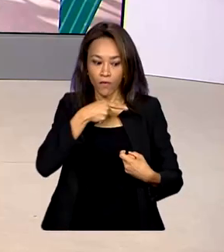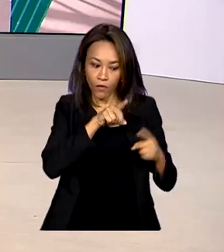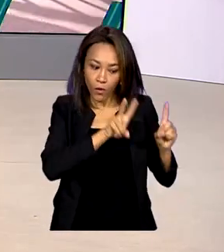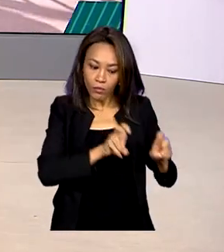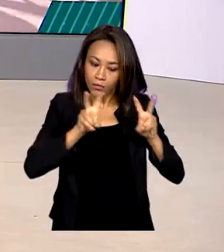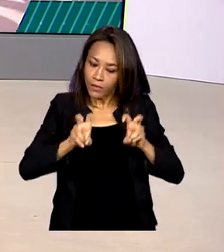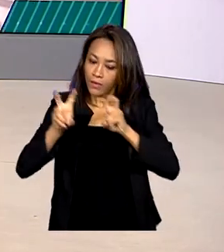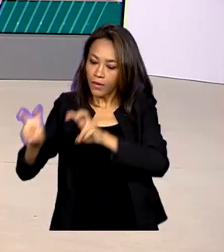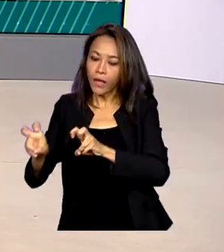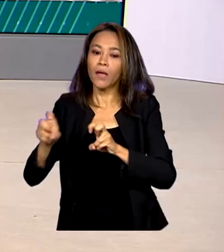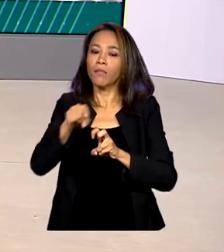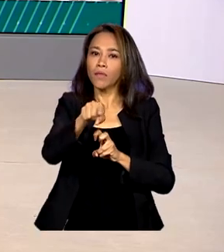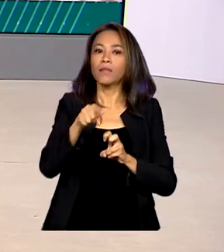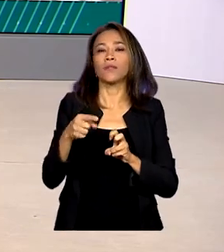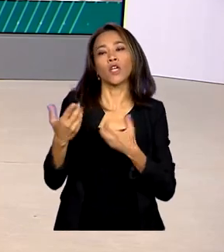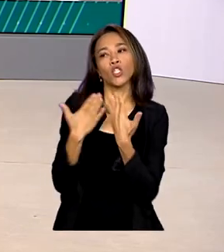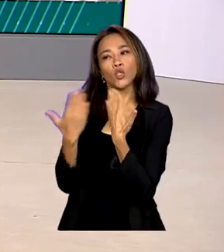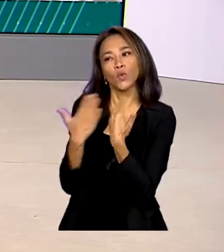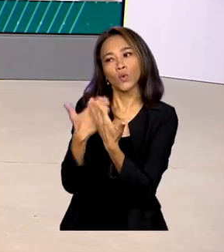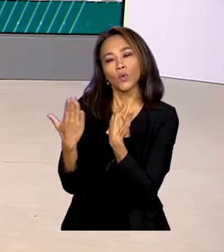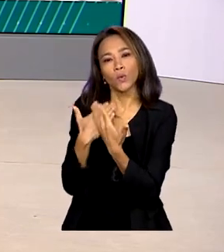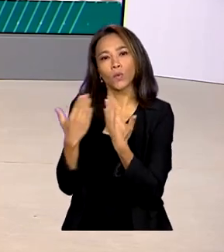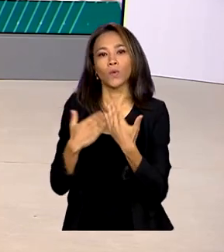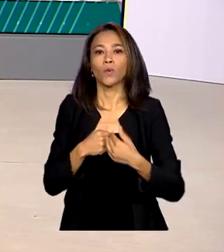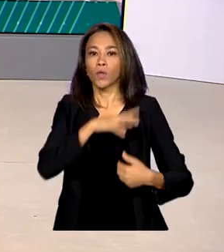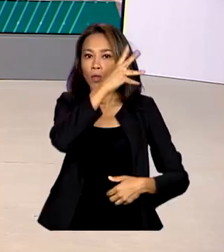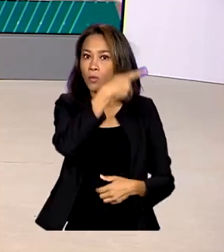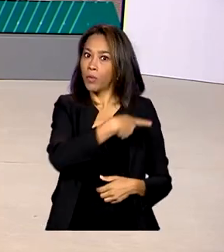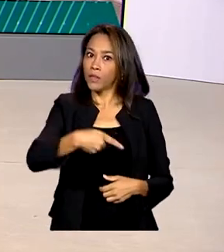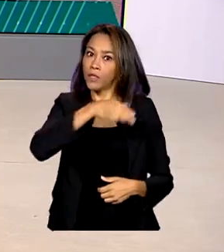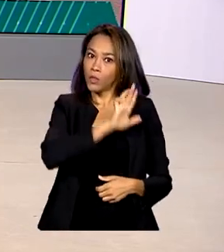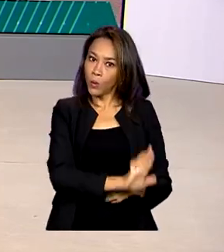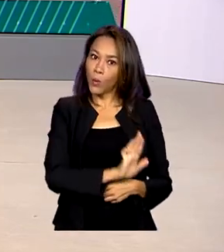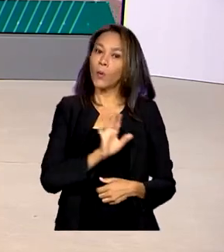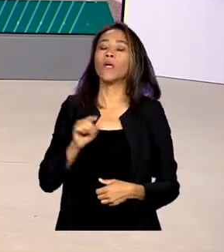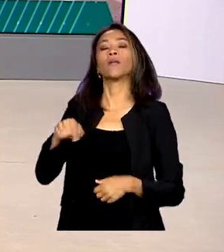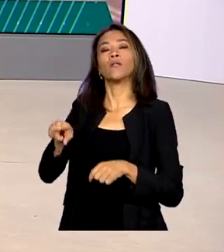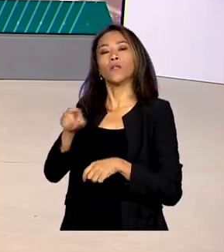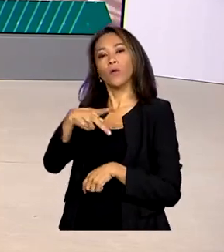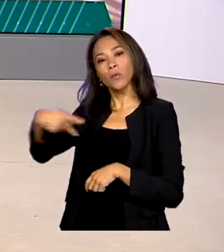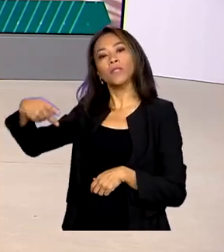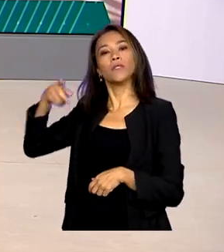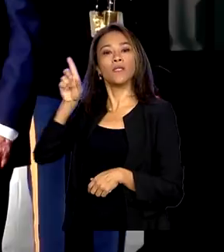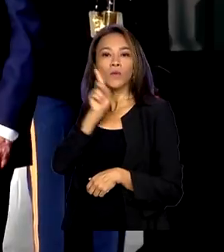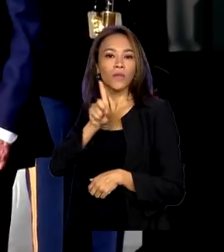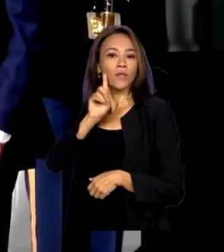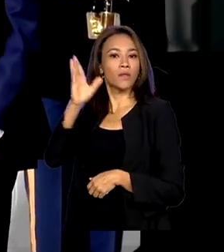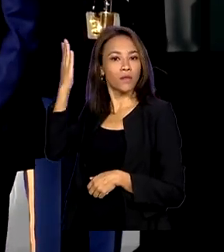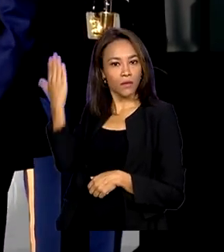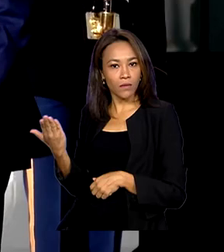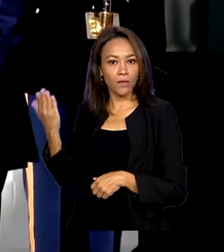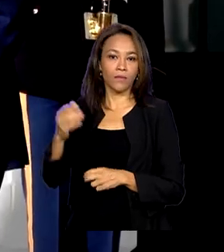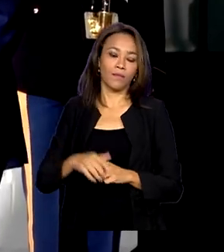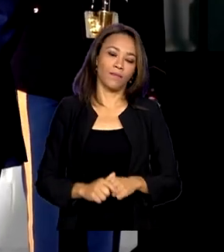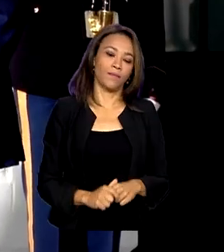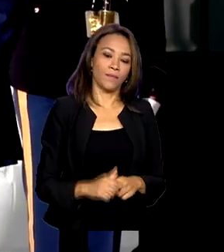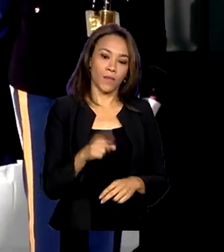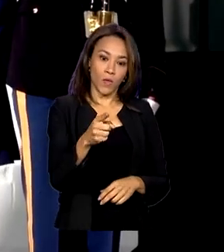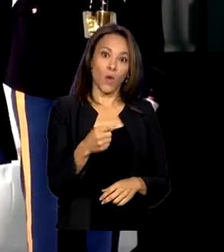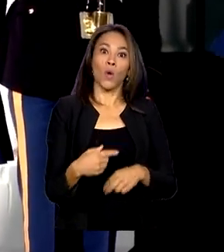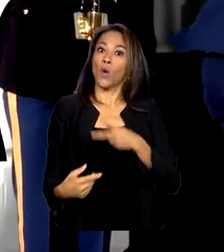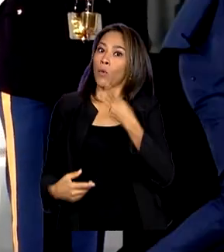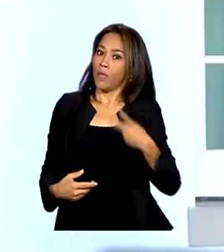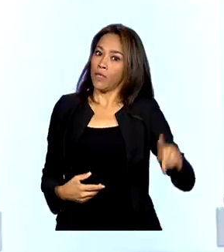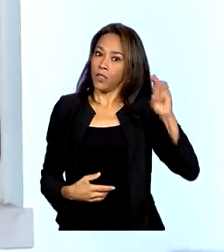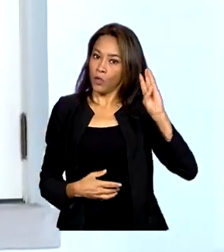no encontro que o presidente Lula teve com o presidente Joe Biden. O presidente Lula